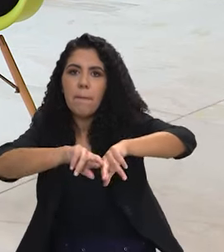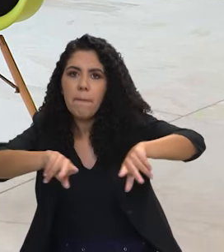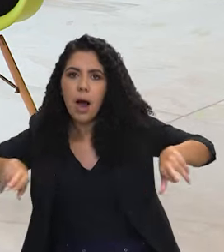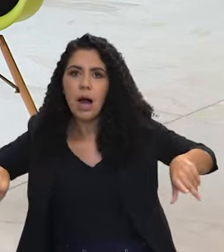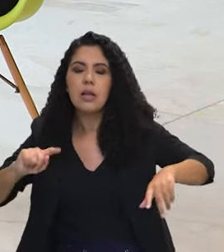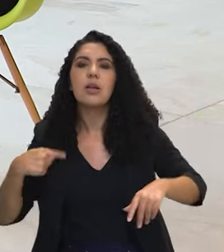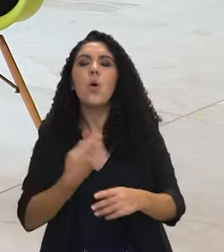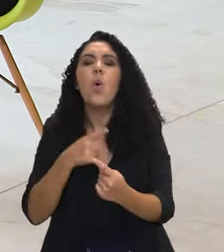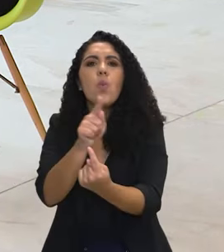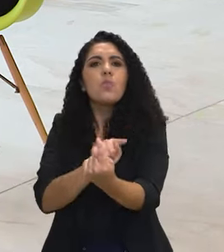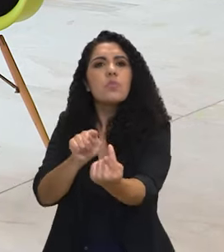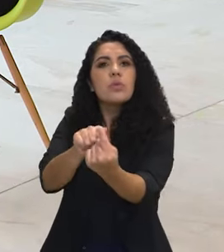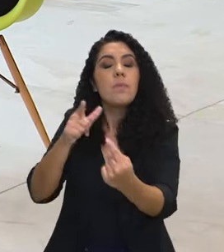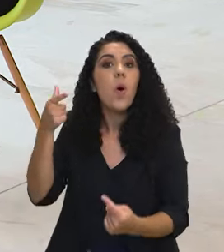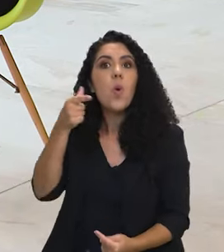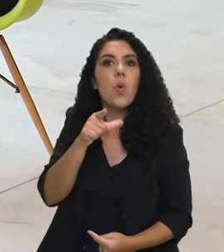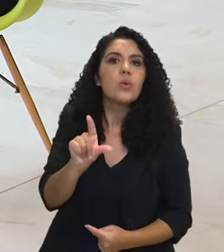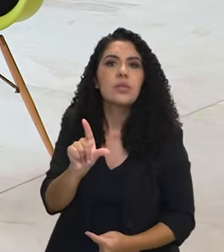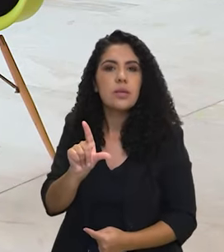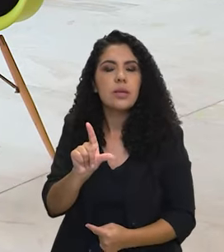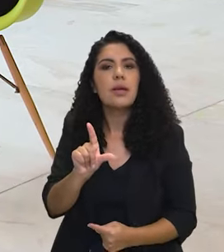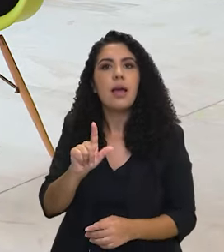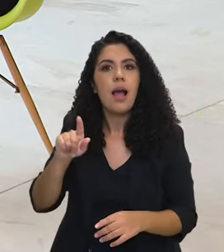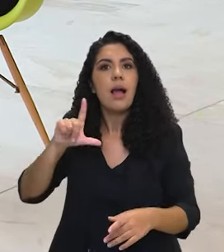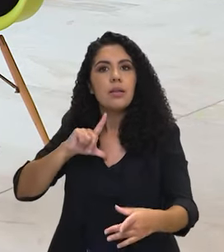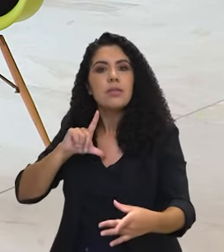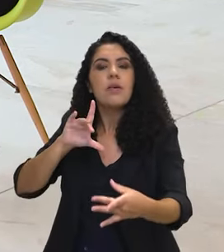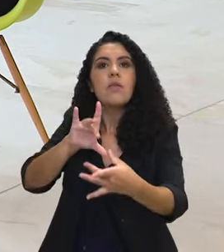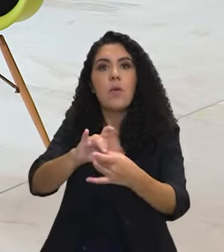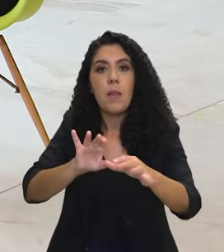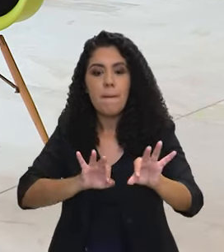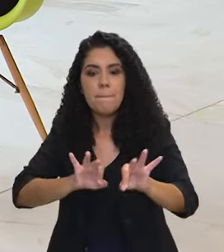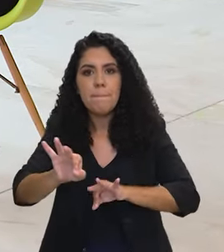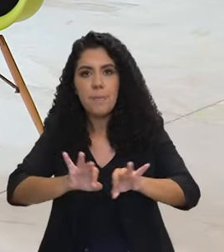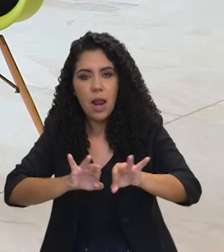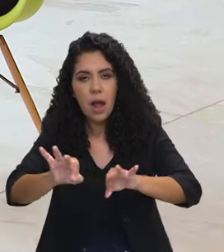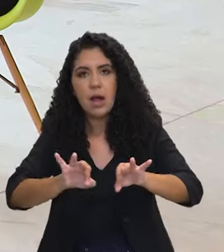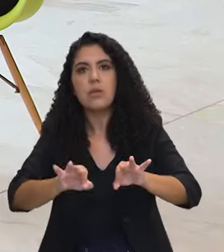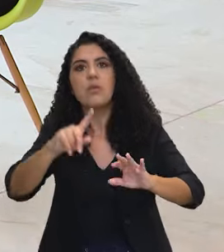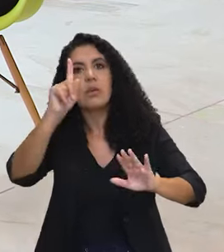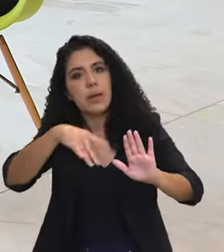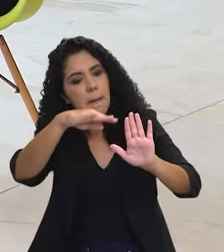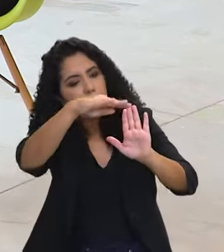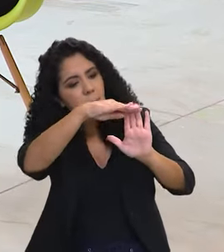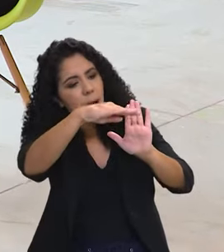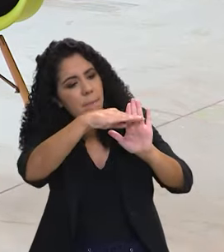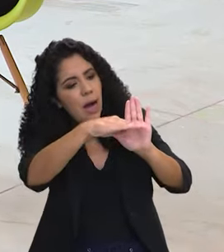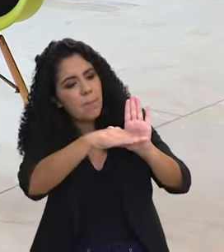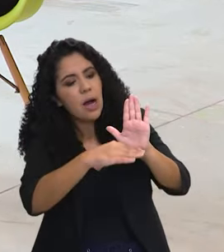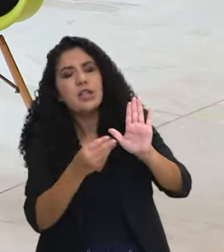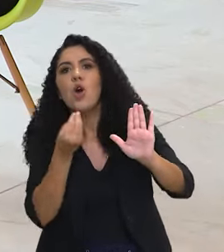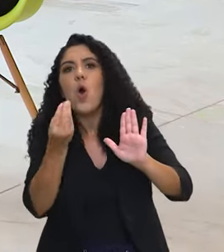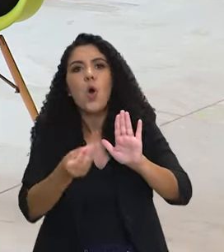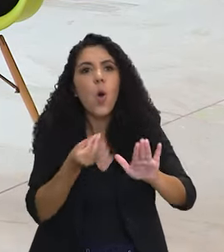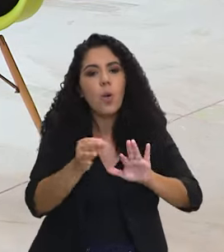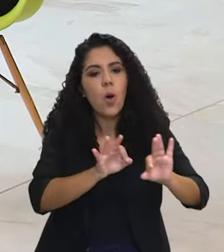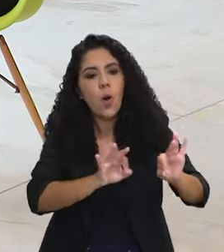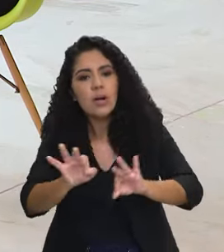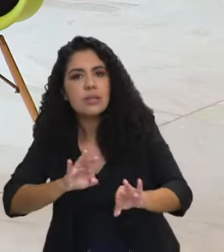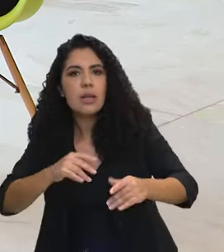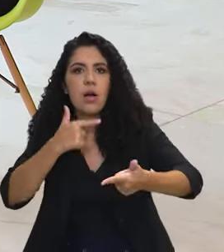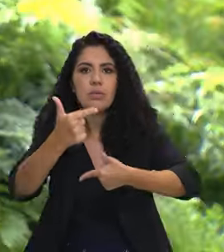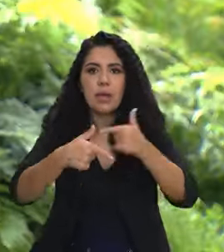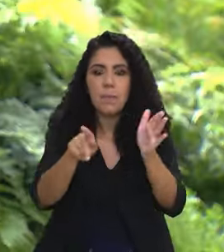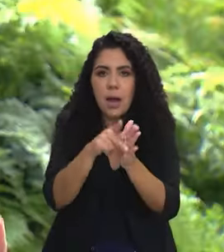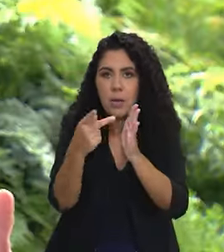ser alcançado. A gente refletiu isso no plano plurianual, que é essa ferramenta de organização dos trabalhos, né, do